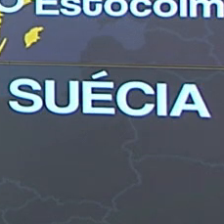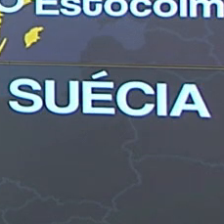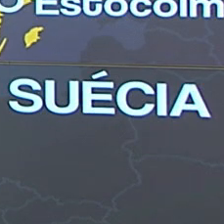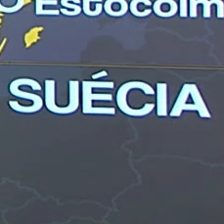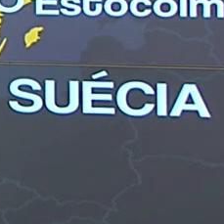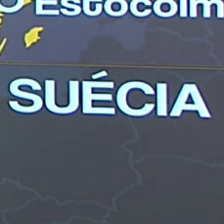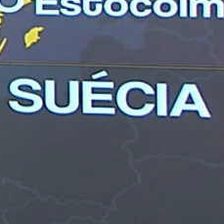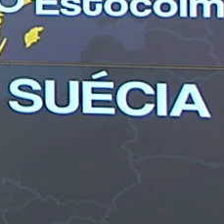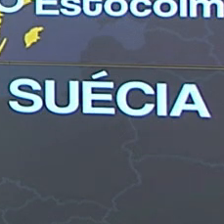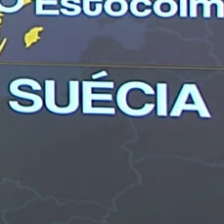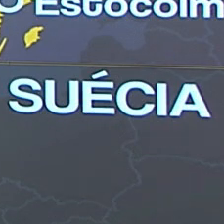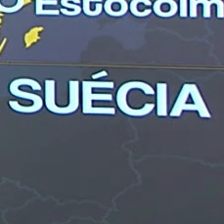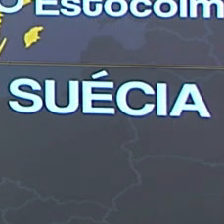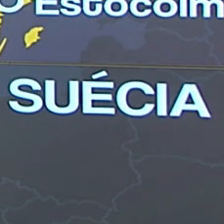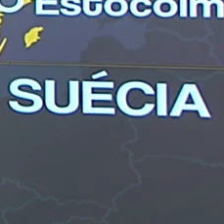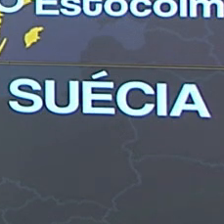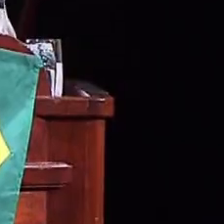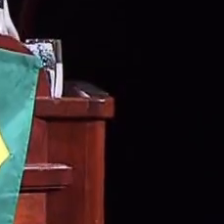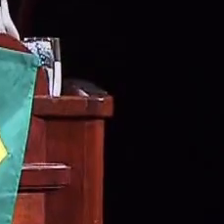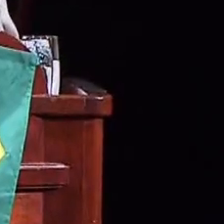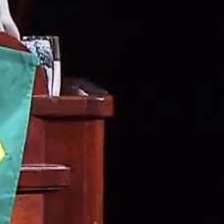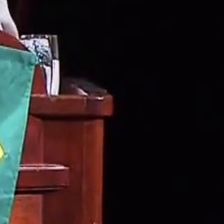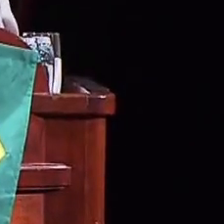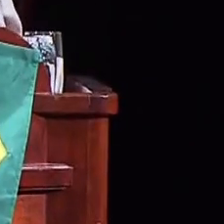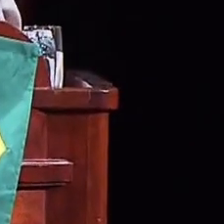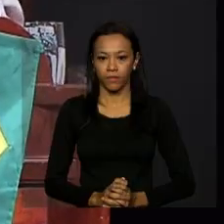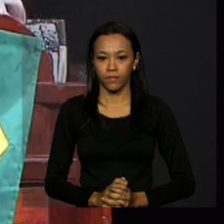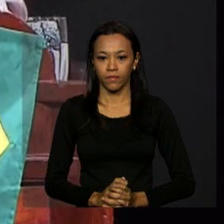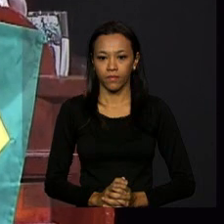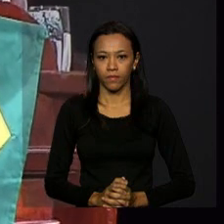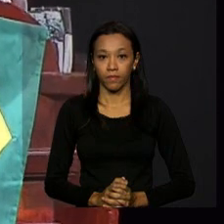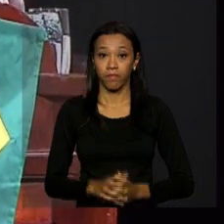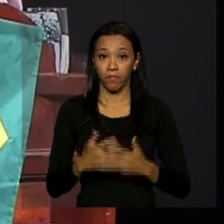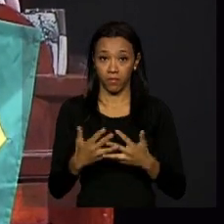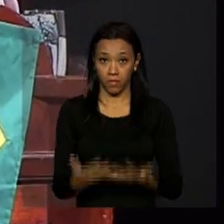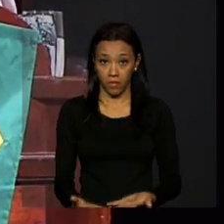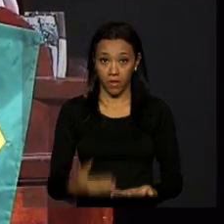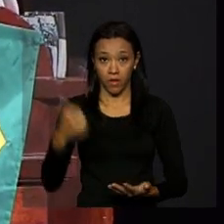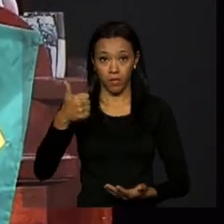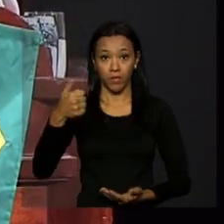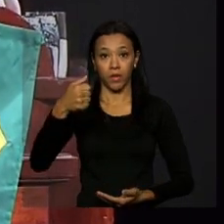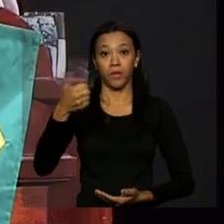Empresarial Brasil Suécia senhor primeiro-ministro